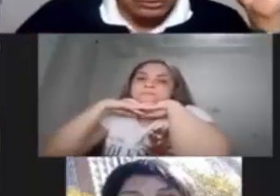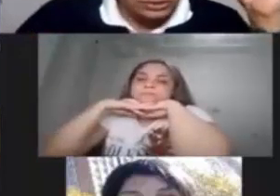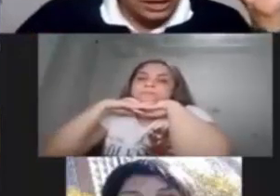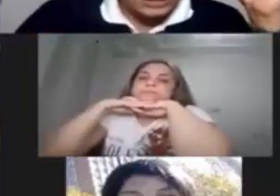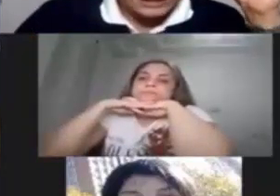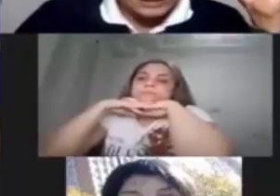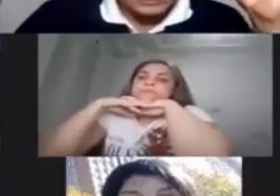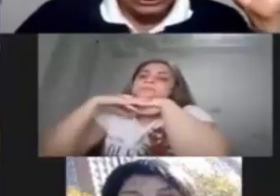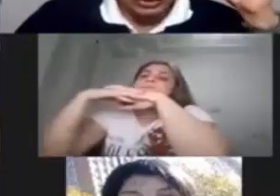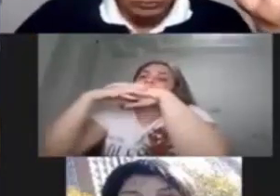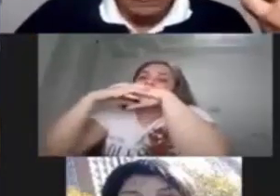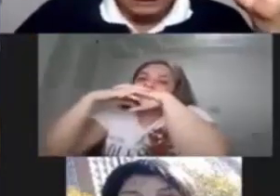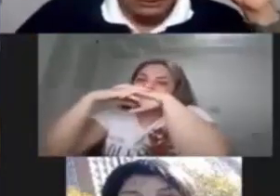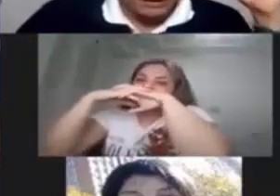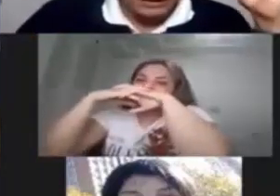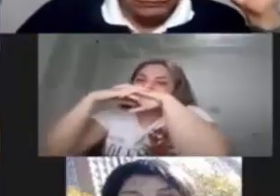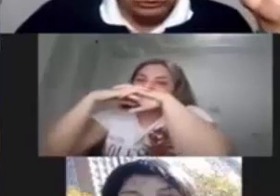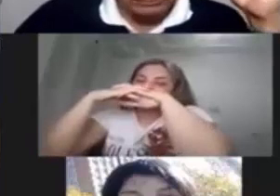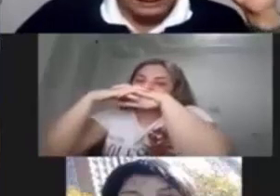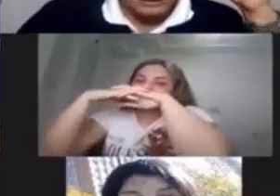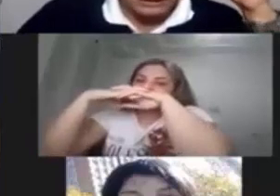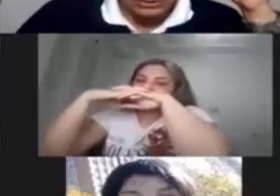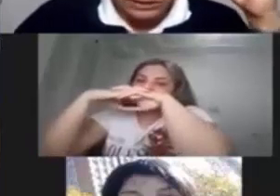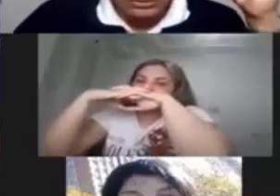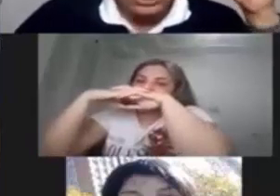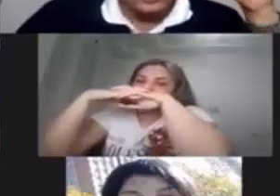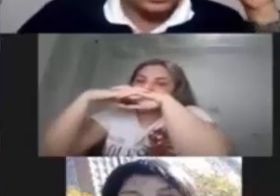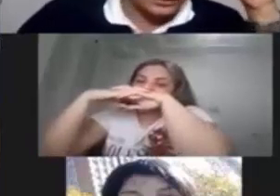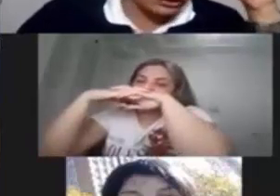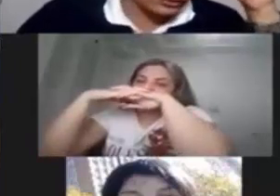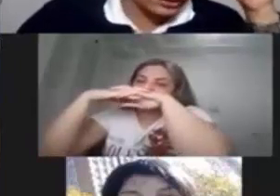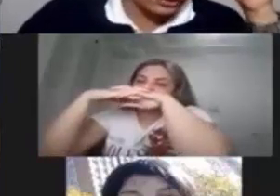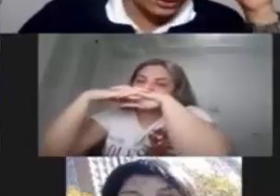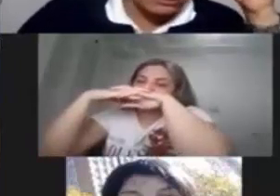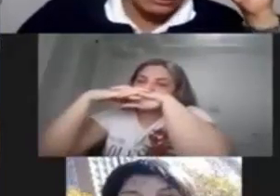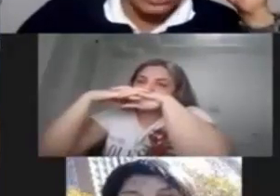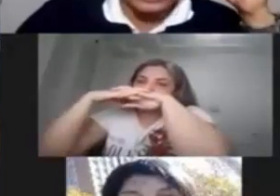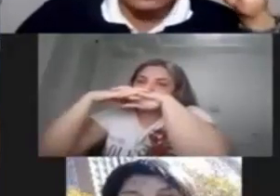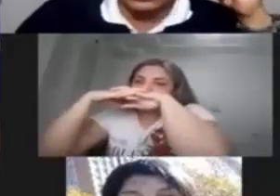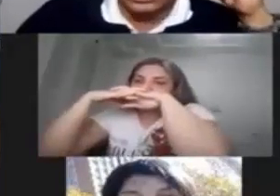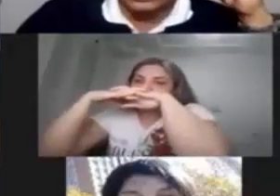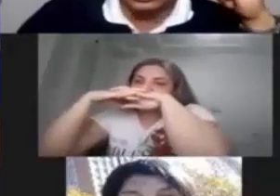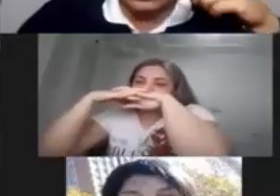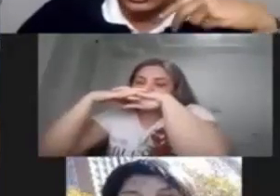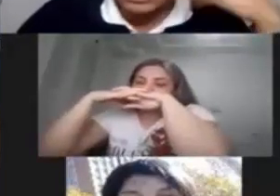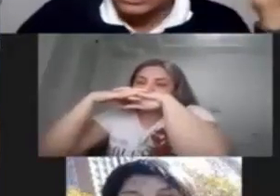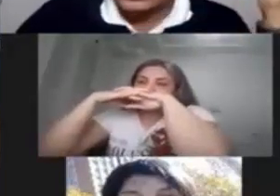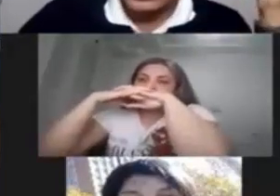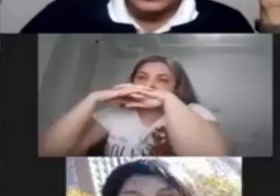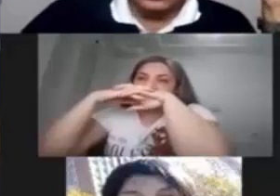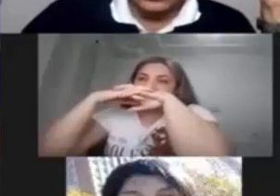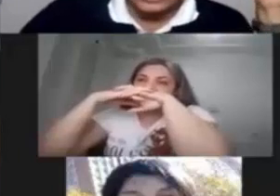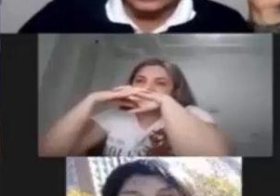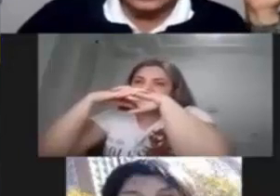irmãos e diz-lhe subo para meu pai e vosso pai para meu Deus e vosso Deus então uma hora ele subiu